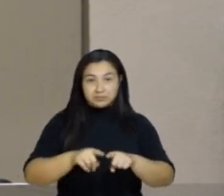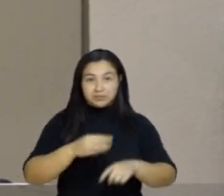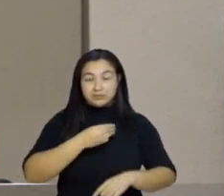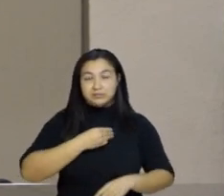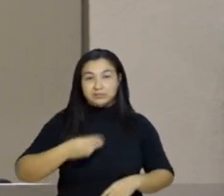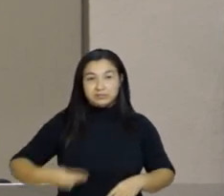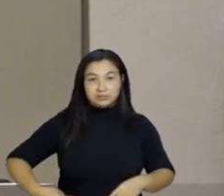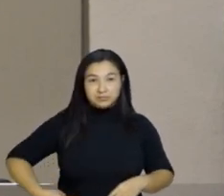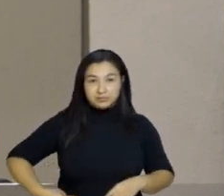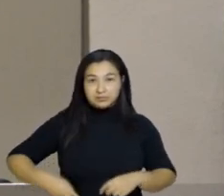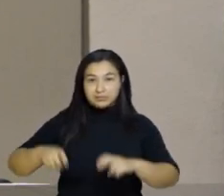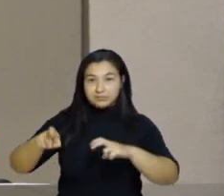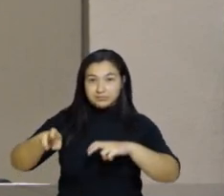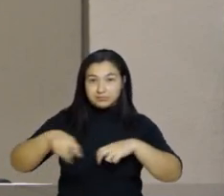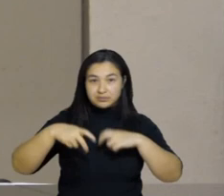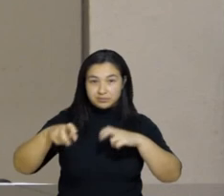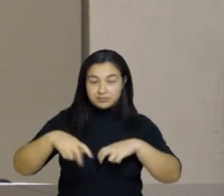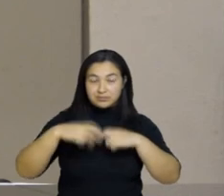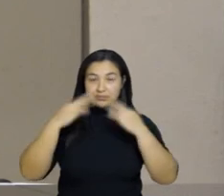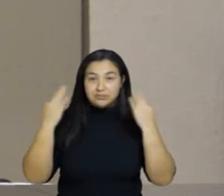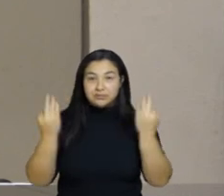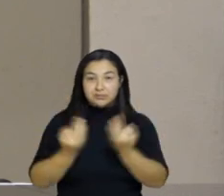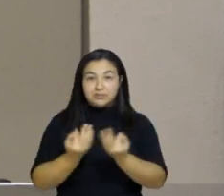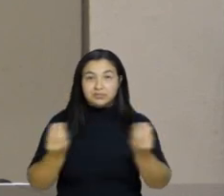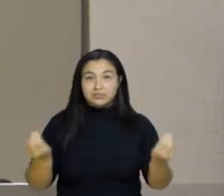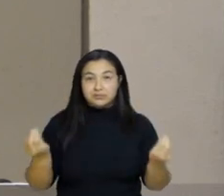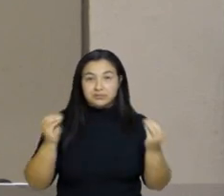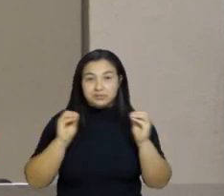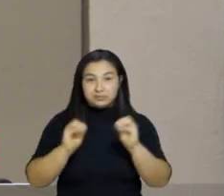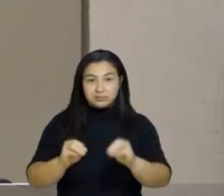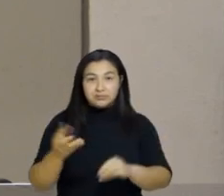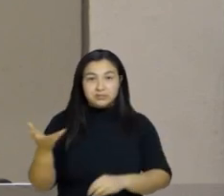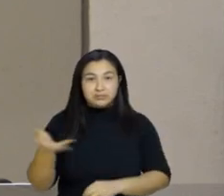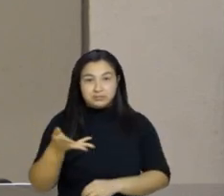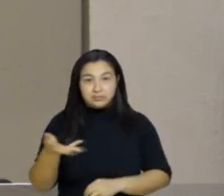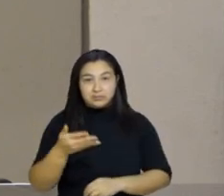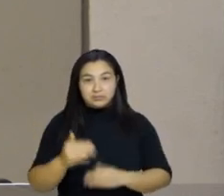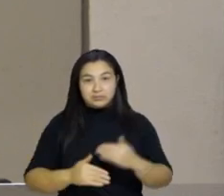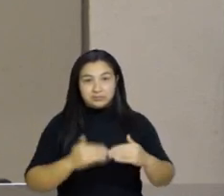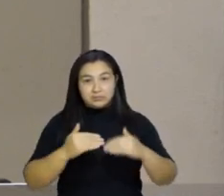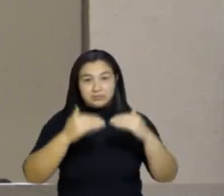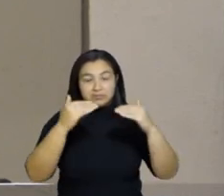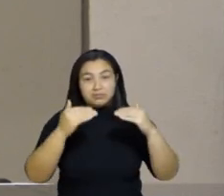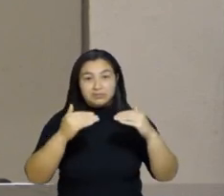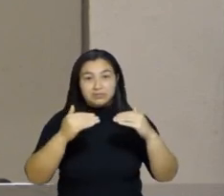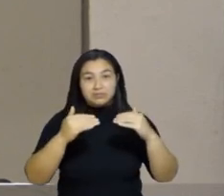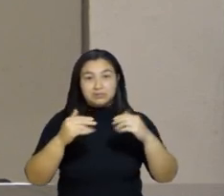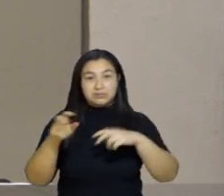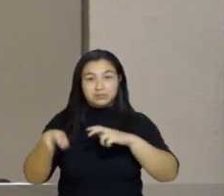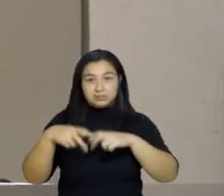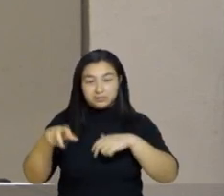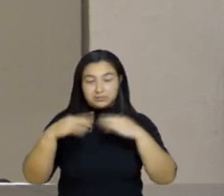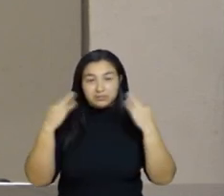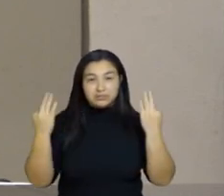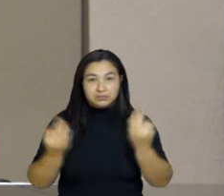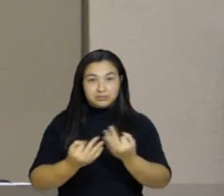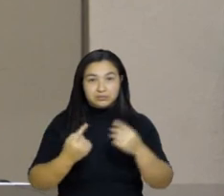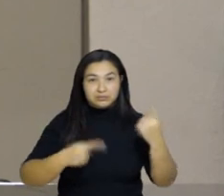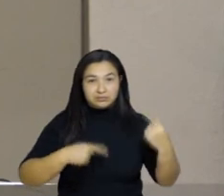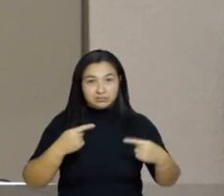Agricultura Familiar para a implantação do Programa de Aceleração de Crescimento destinado à agricultura familiar. Em